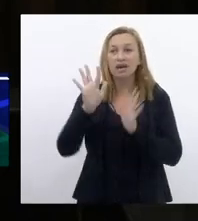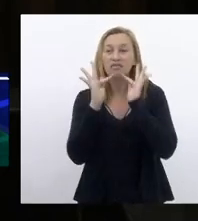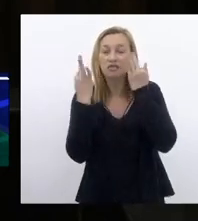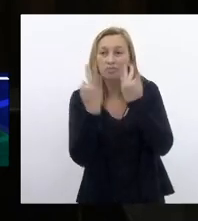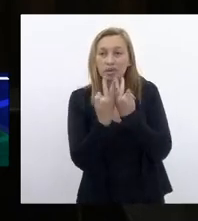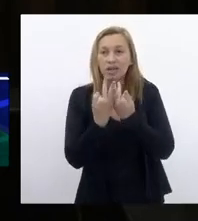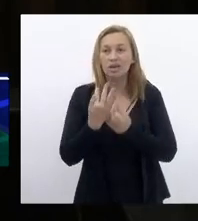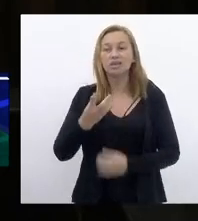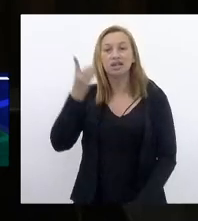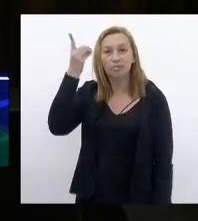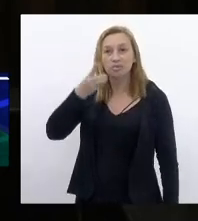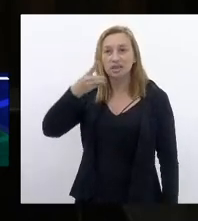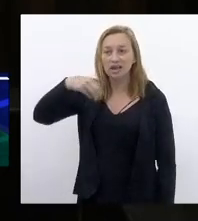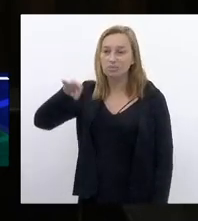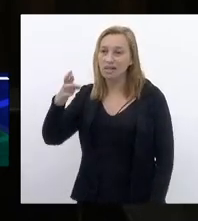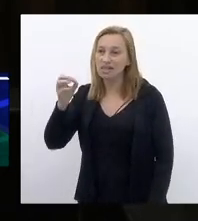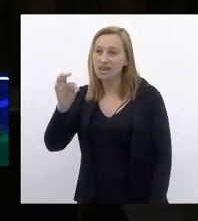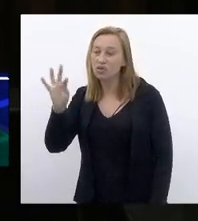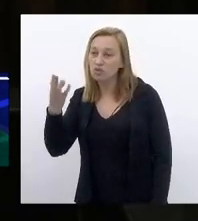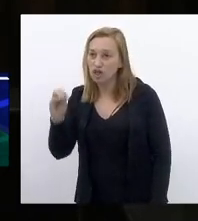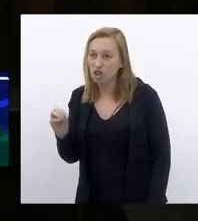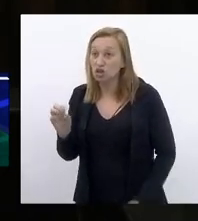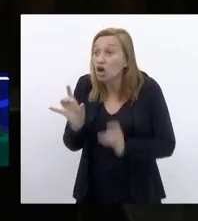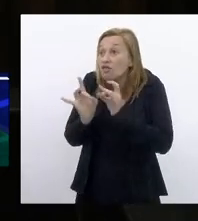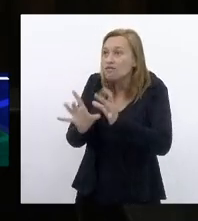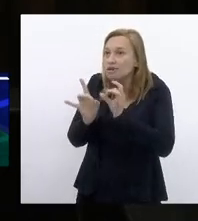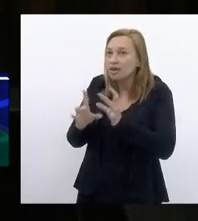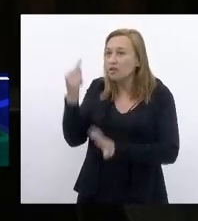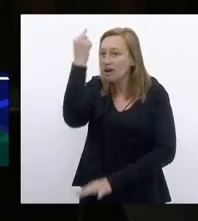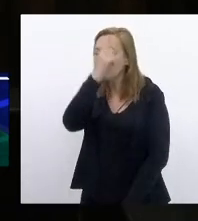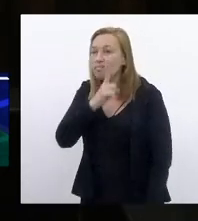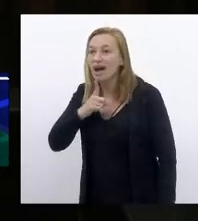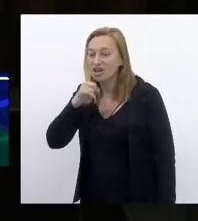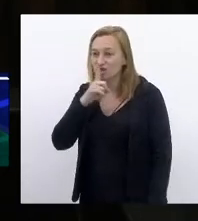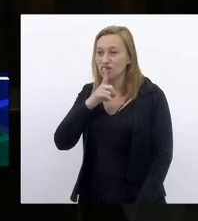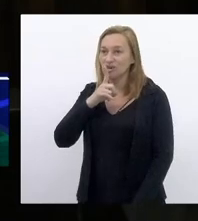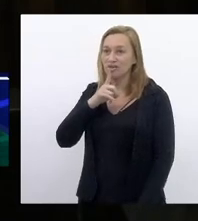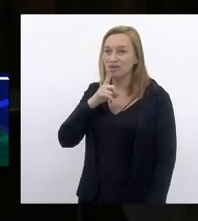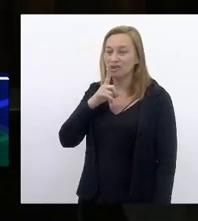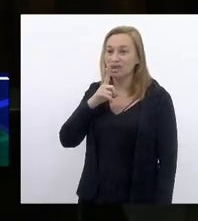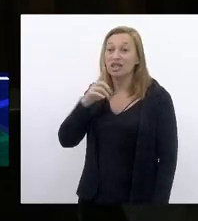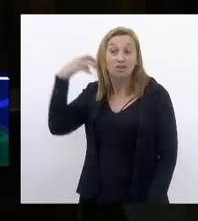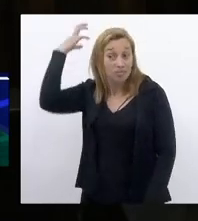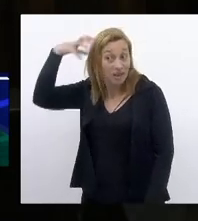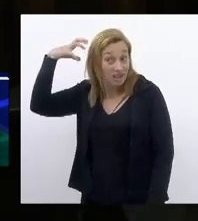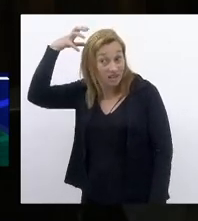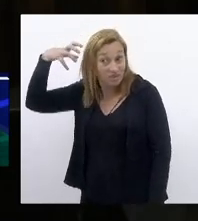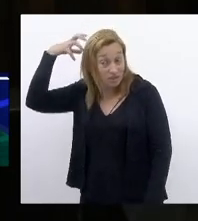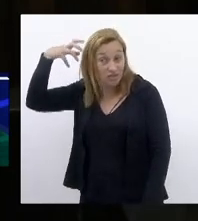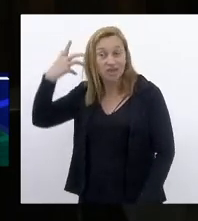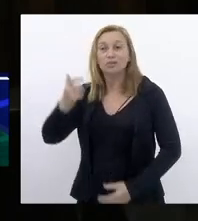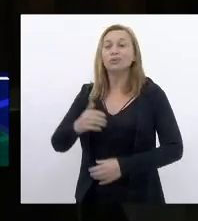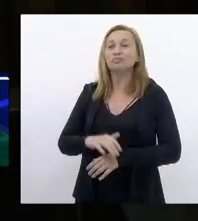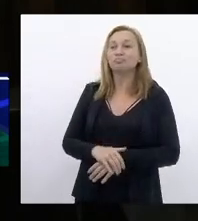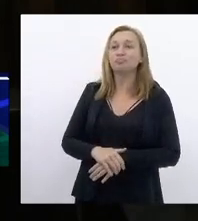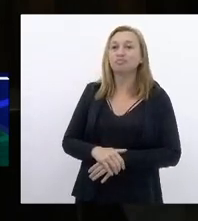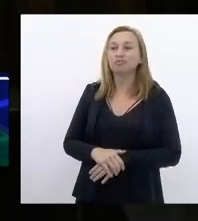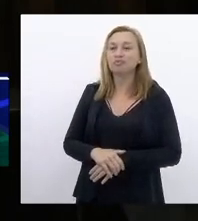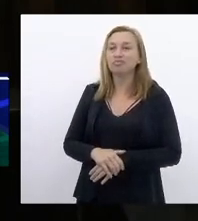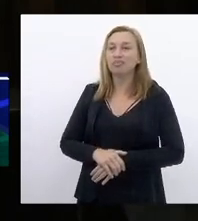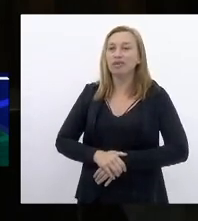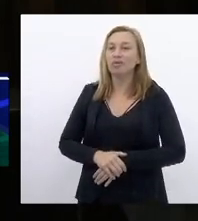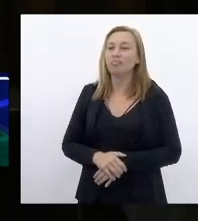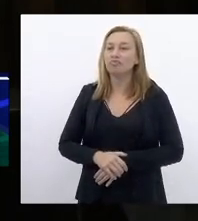deputado Marcelo Freixo efetivamente vendeu a memória, as confidências, a intimidade da vereadora Marielle para um